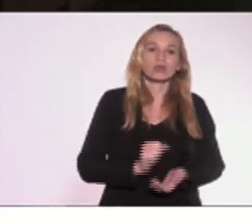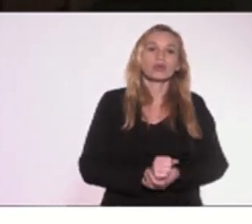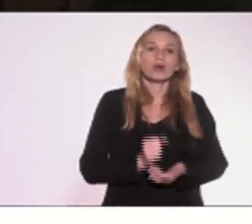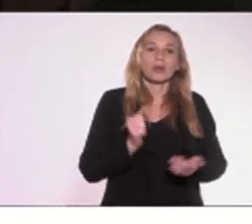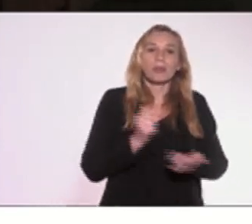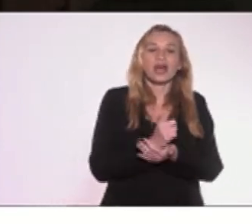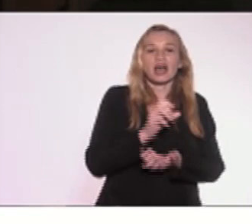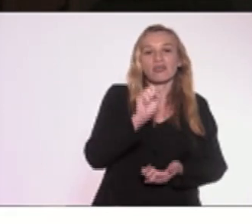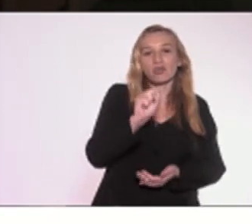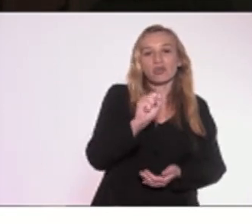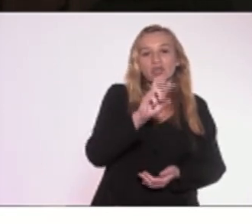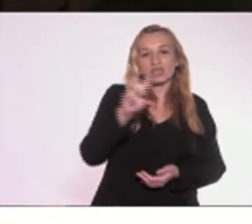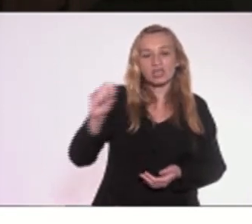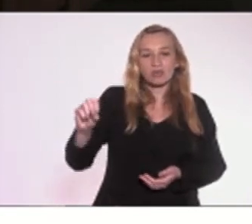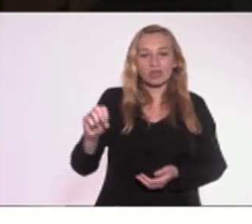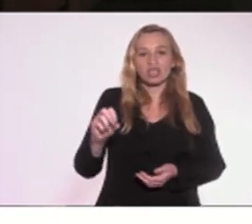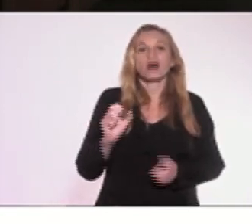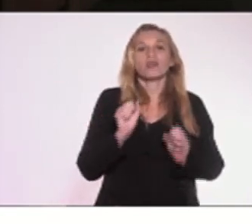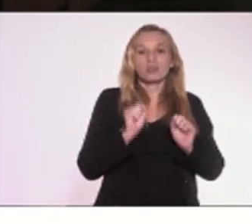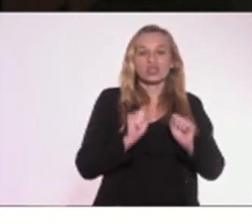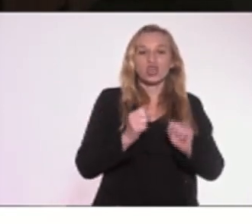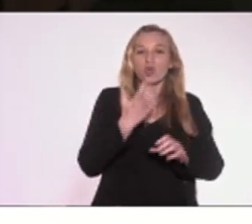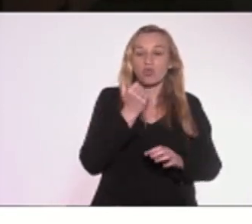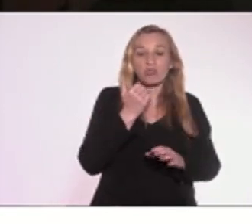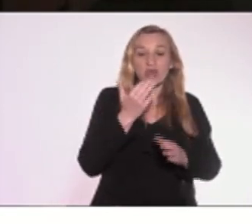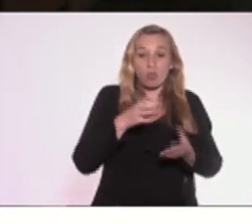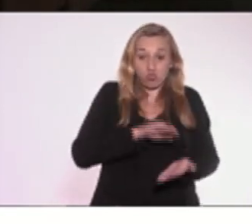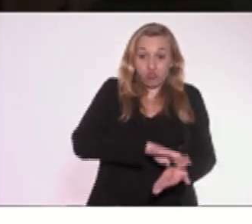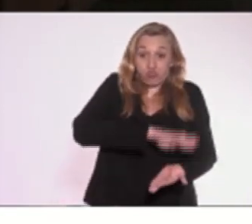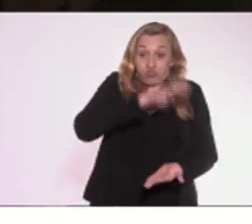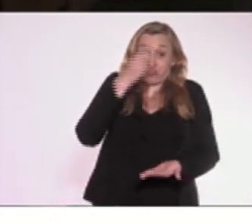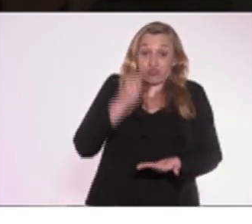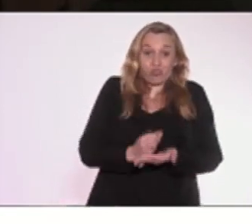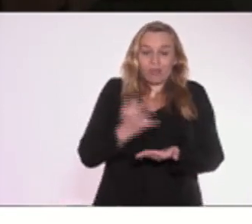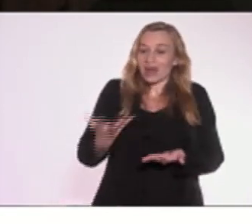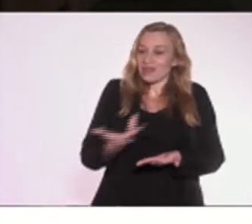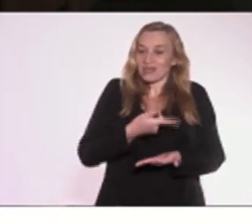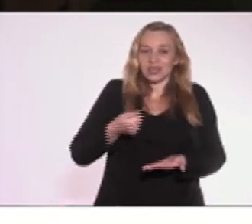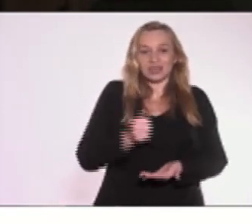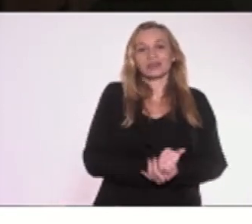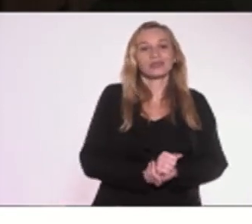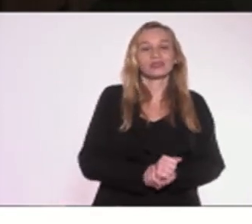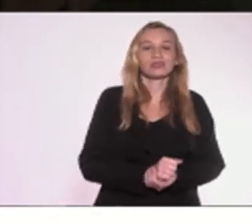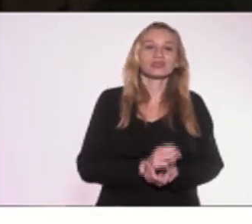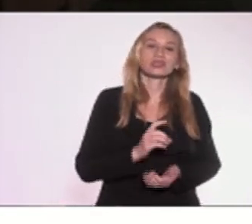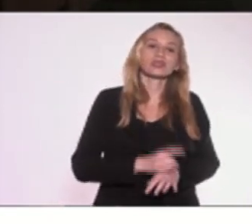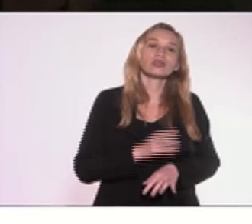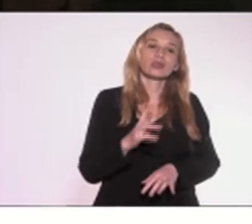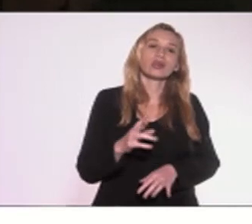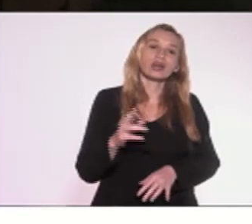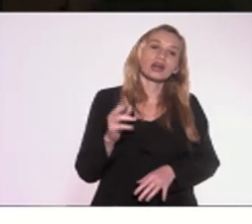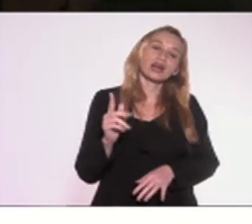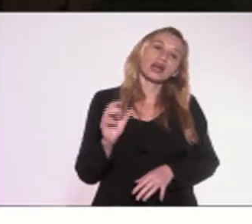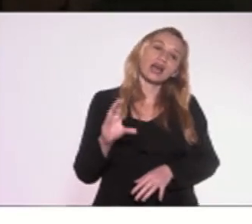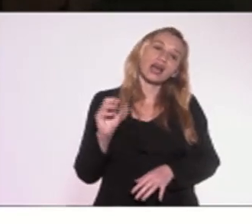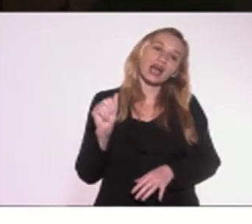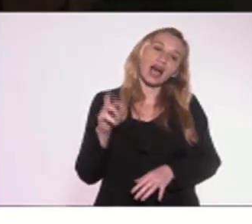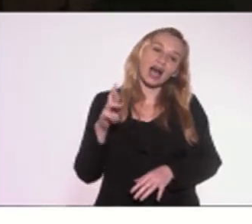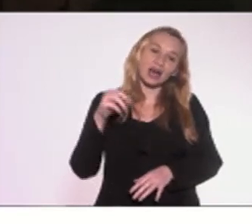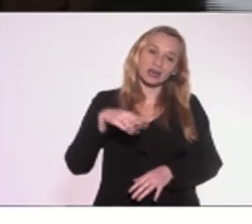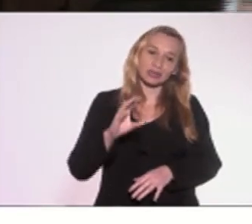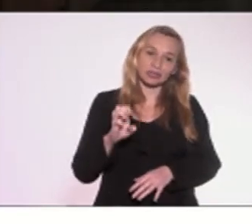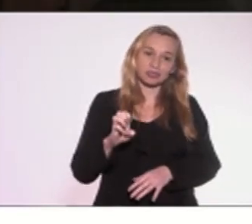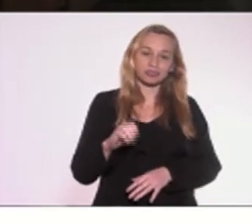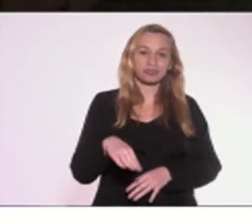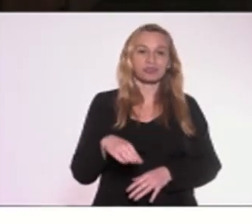disso? 8,50 podia comer à vontade. Maravilha. Doutora Carmen, olha, receber esse prêmio com a